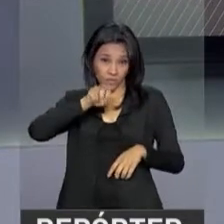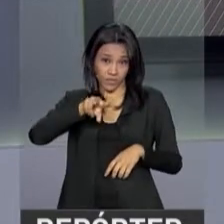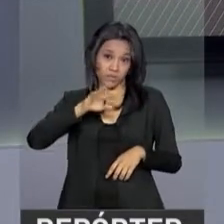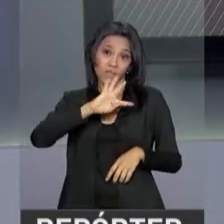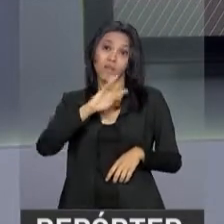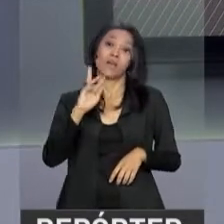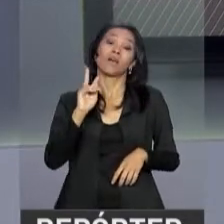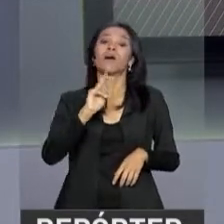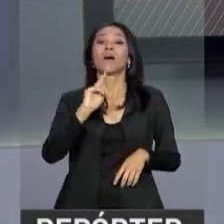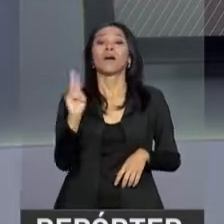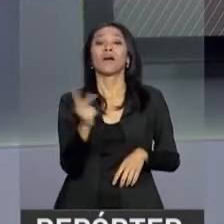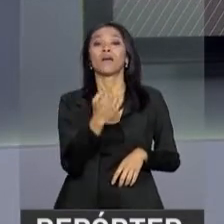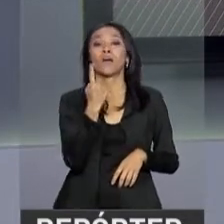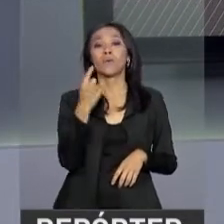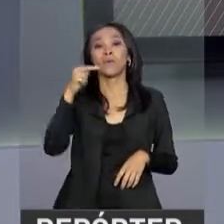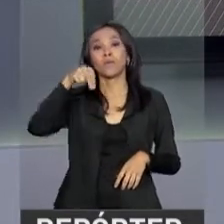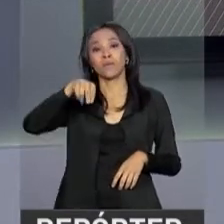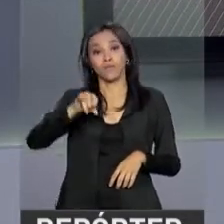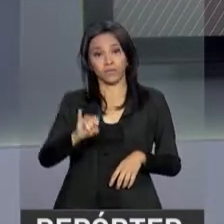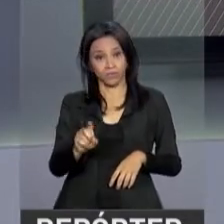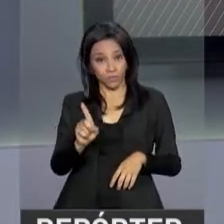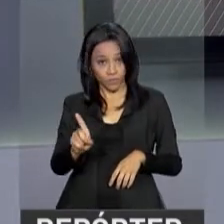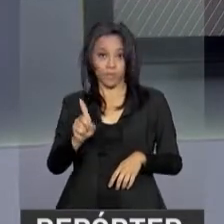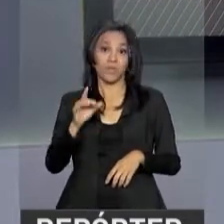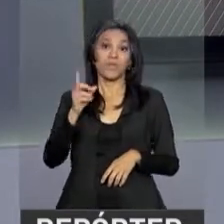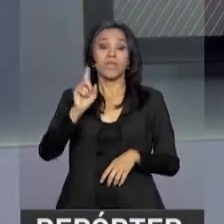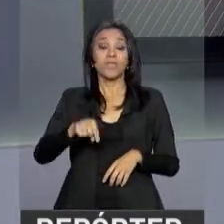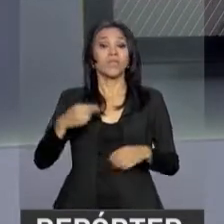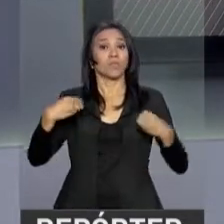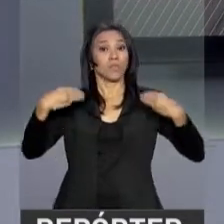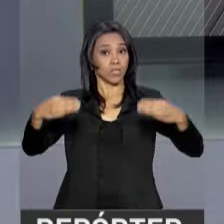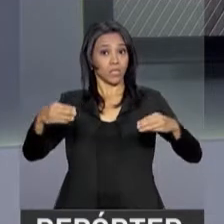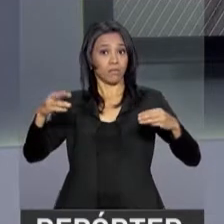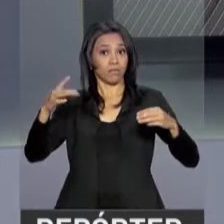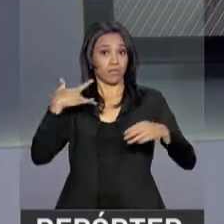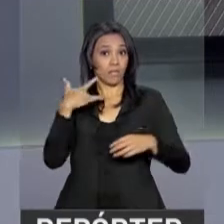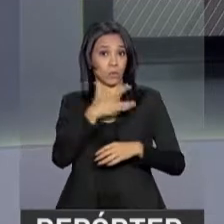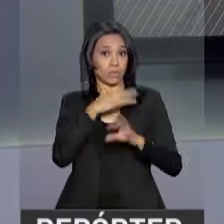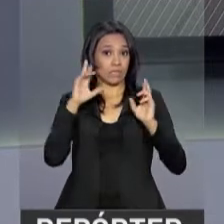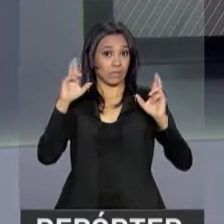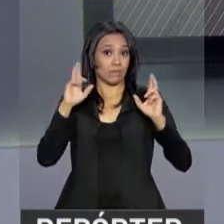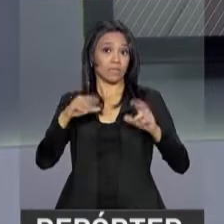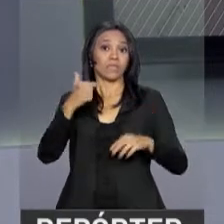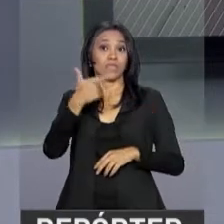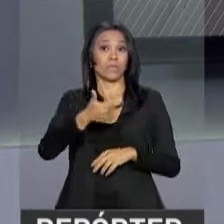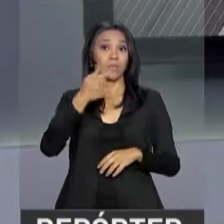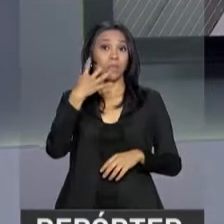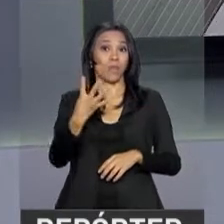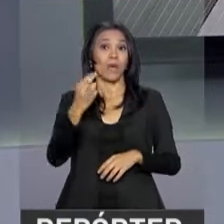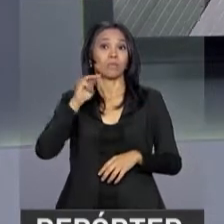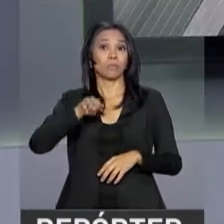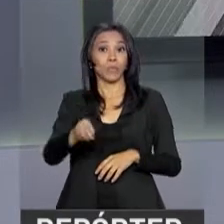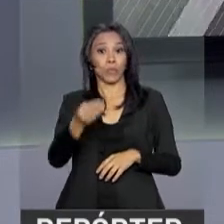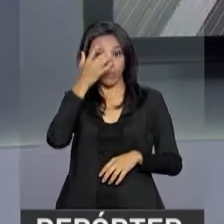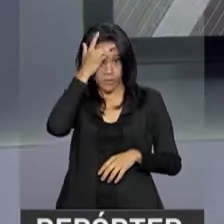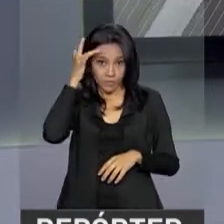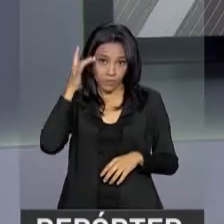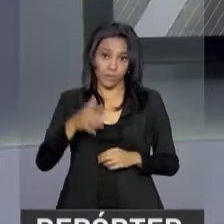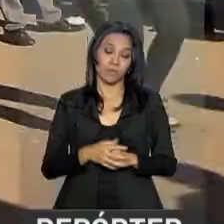termina no dia 1º de junho e a expectativa do Ministério da Saúde é vacinar mais de 54 milhões de